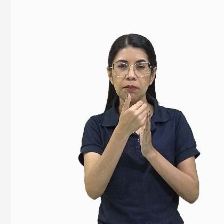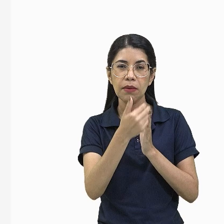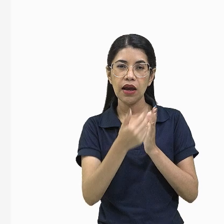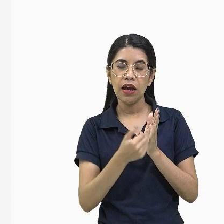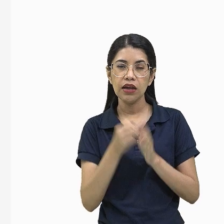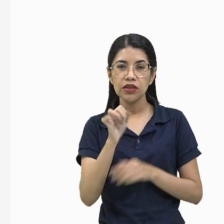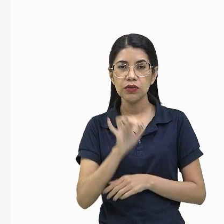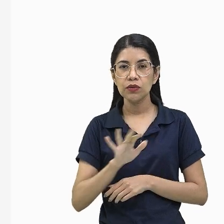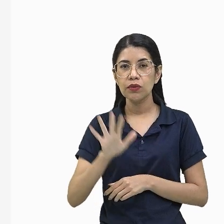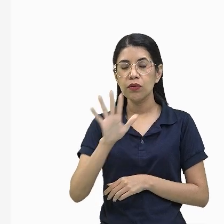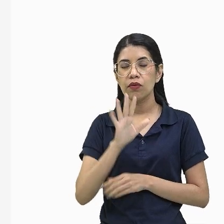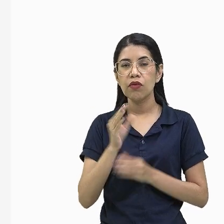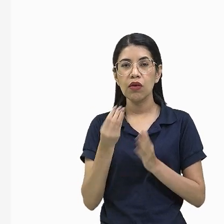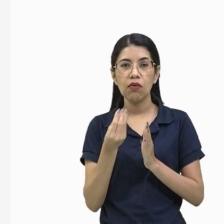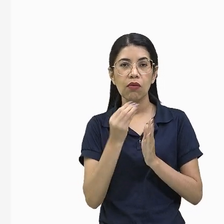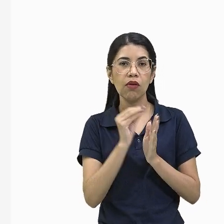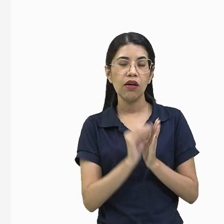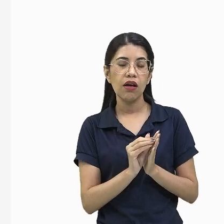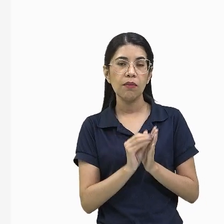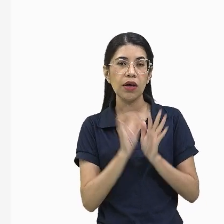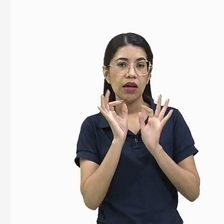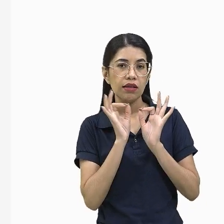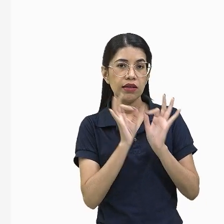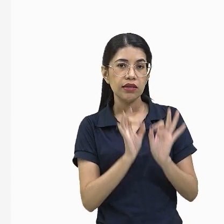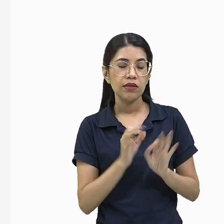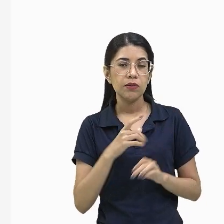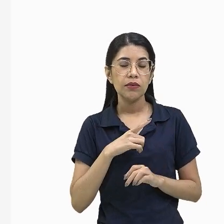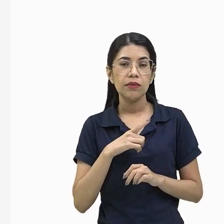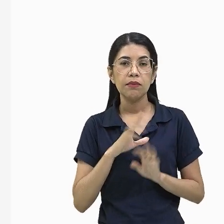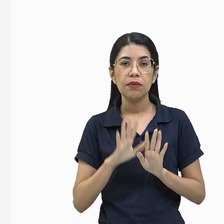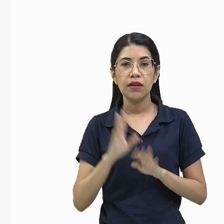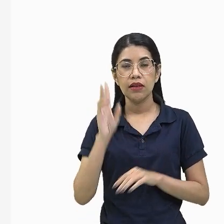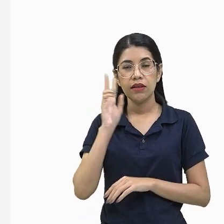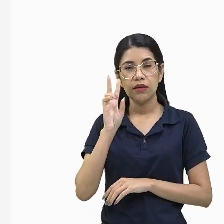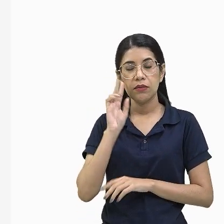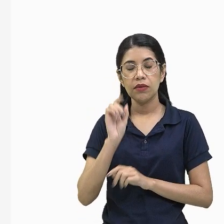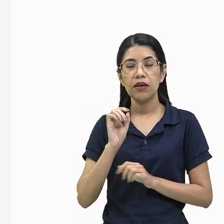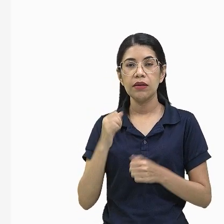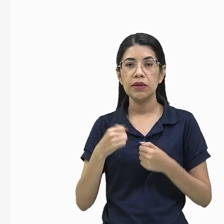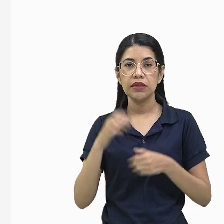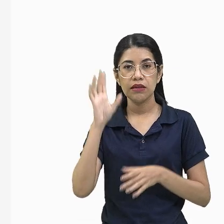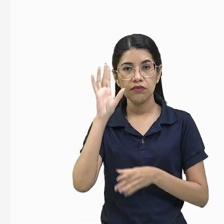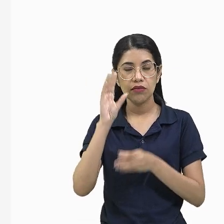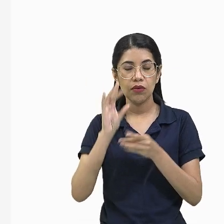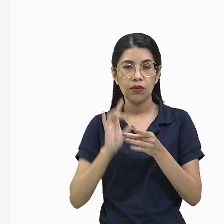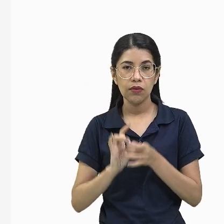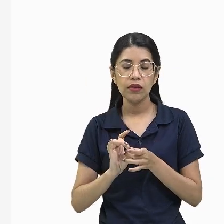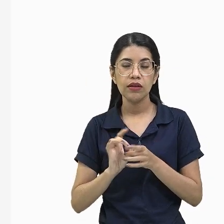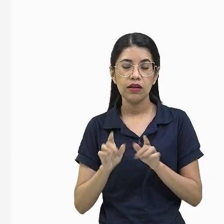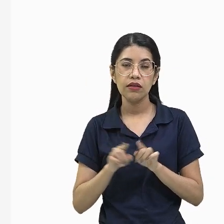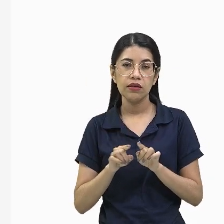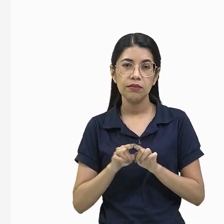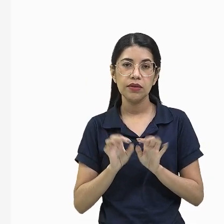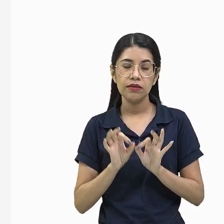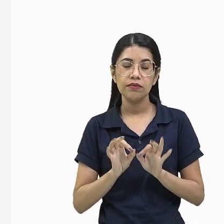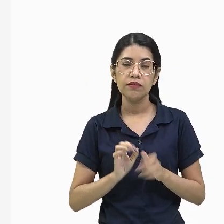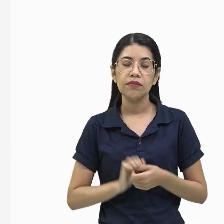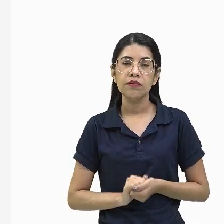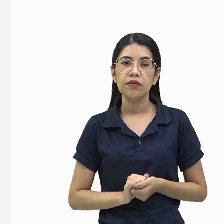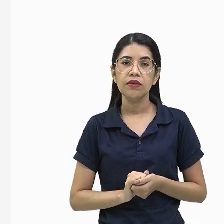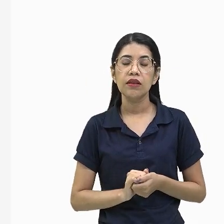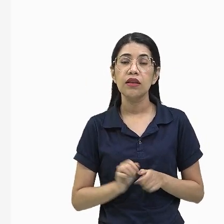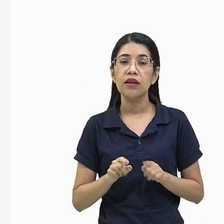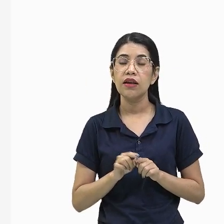imagem vamos usar para chamar a atenção. Lembre-se que a imagem precisa se conectar com a mensagem, certo? E esses